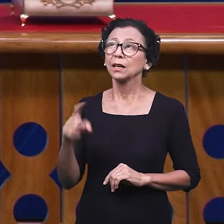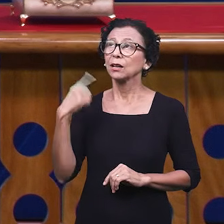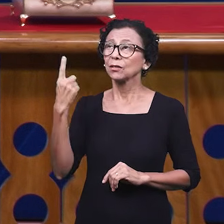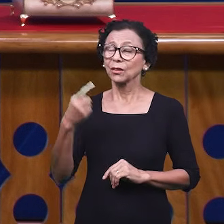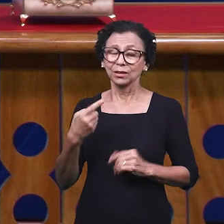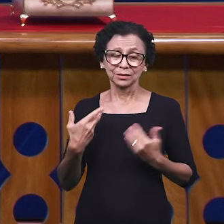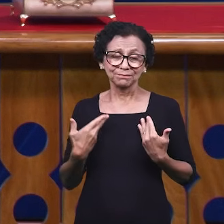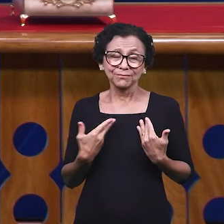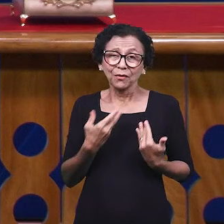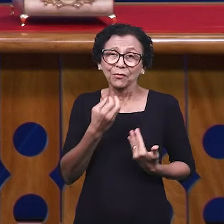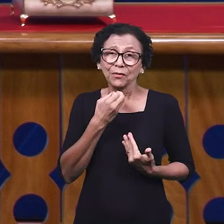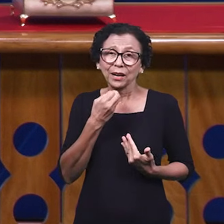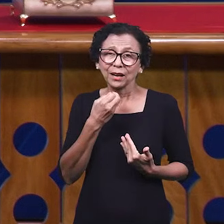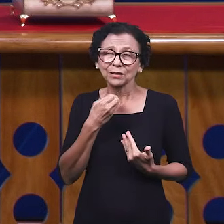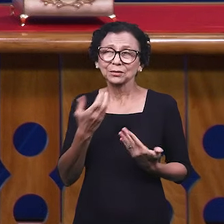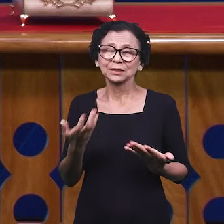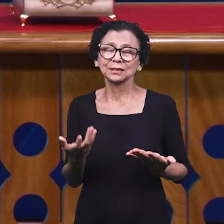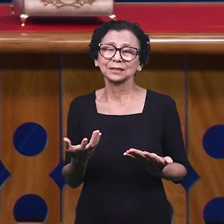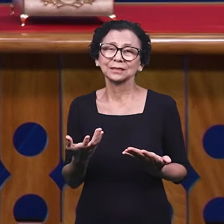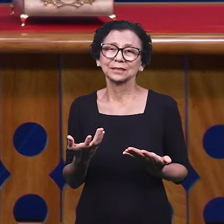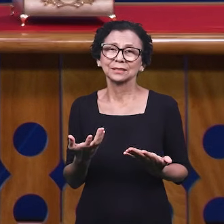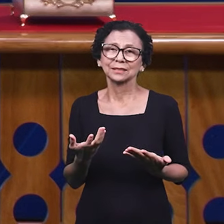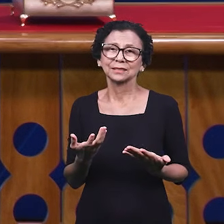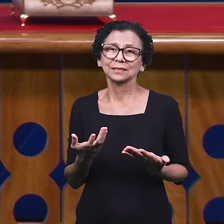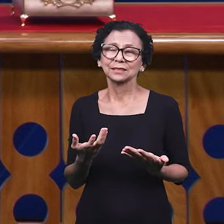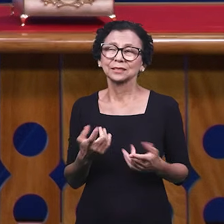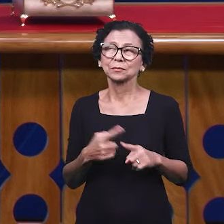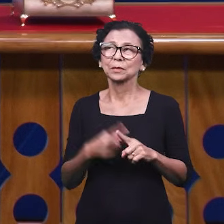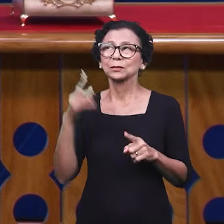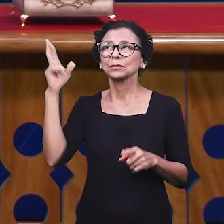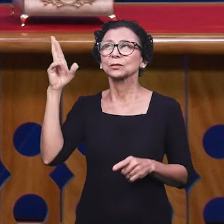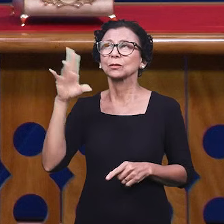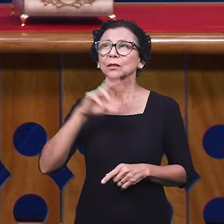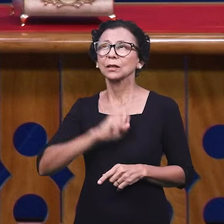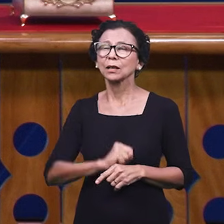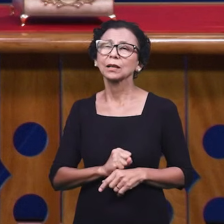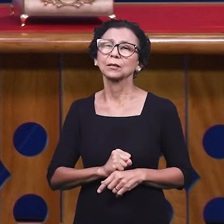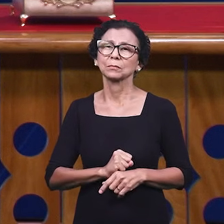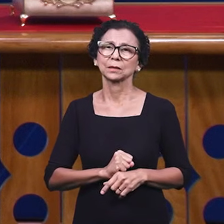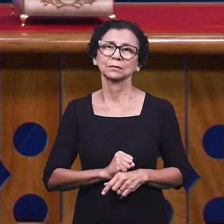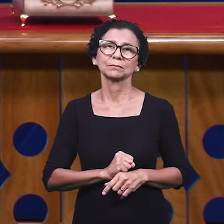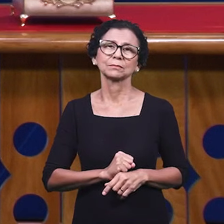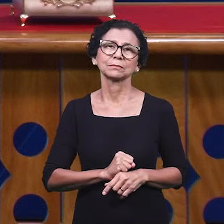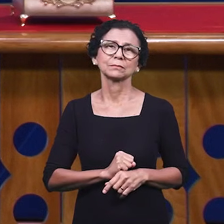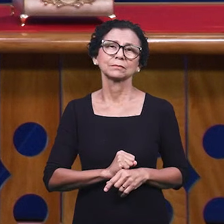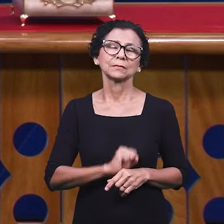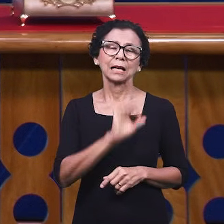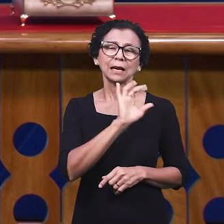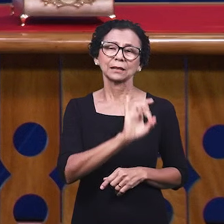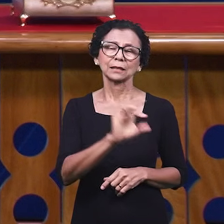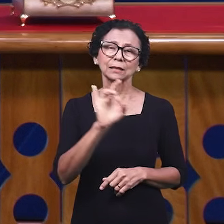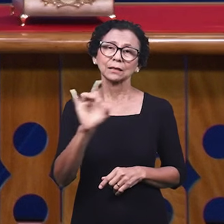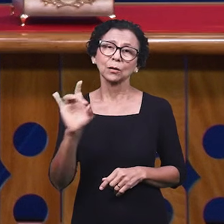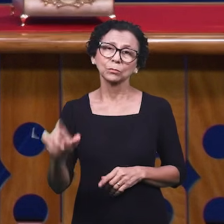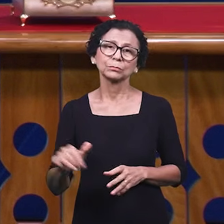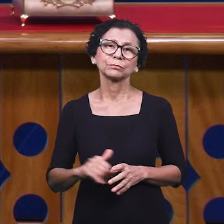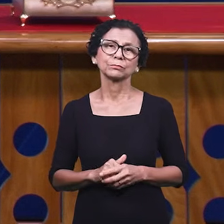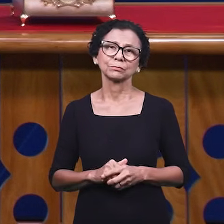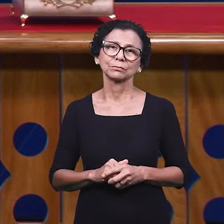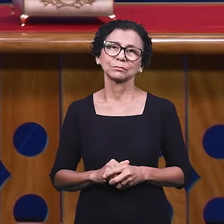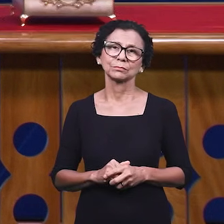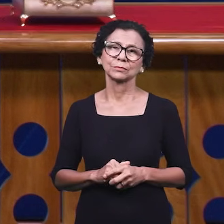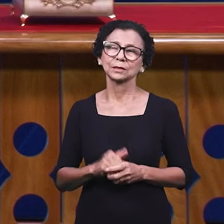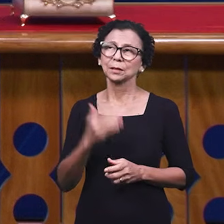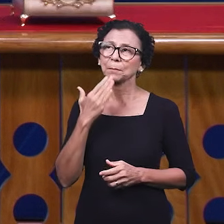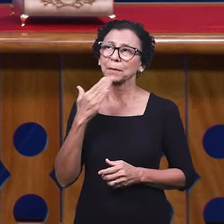pudesse desejar, mas nós te louvamos porque o Senhor ama aqueles que chama. Te glorificamos, Senhor, por aquilo que não